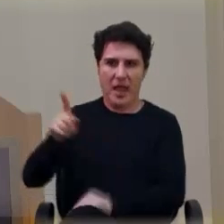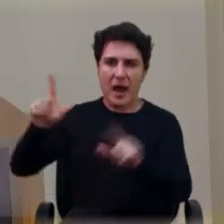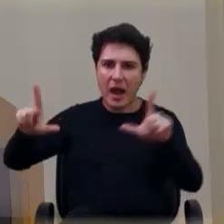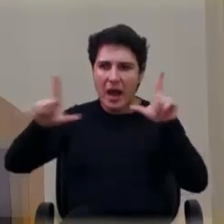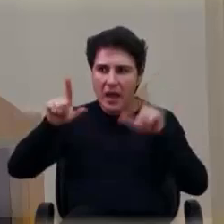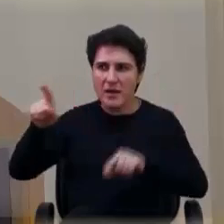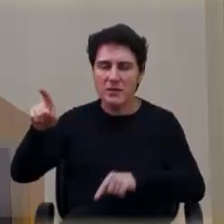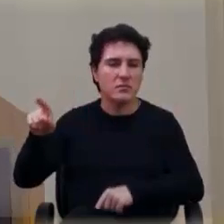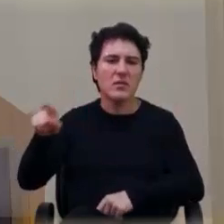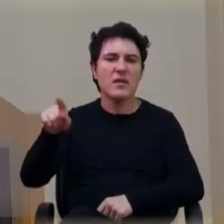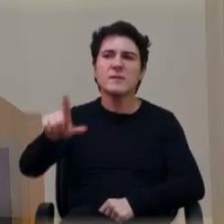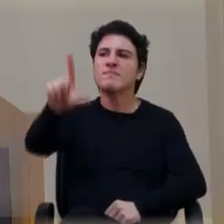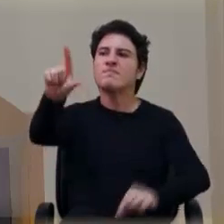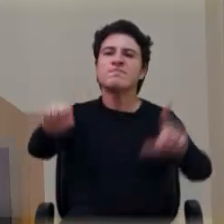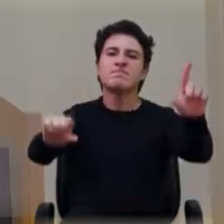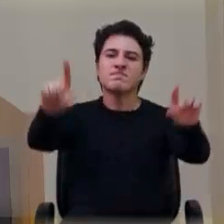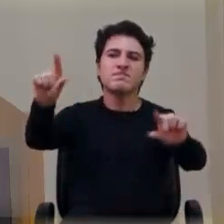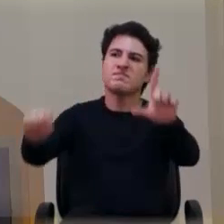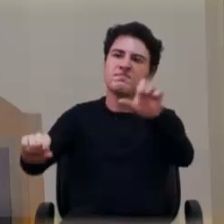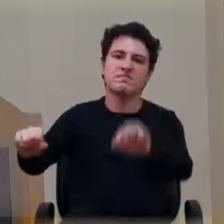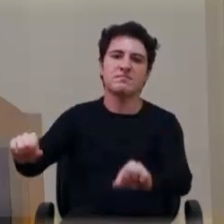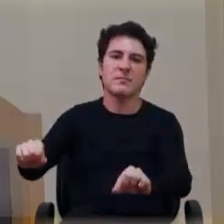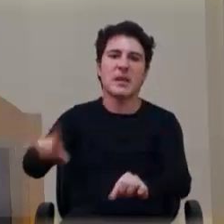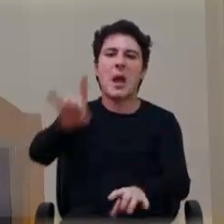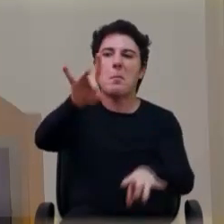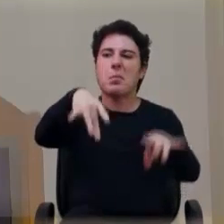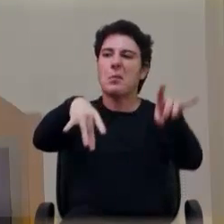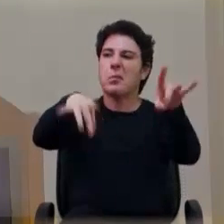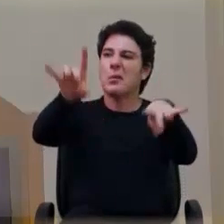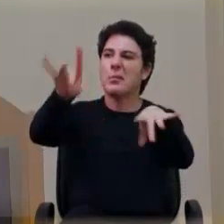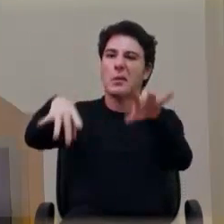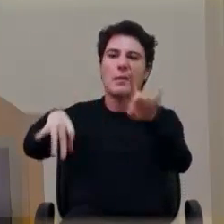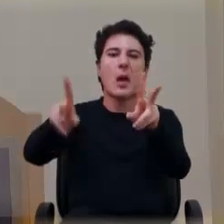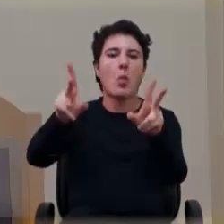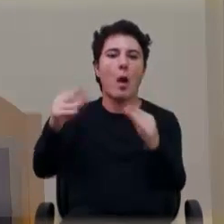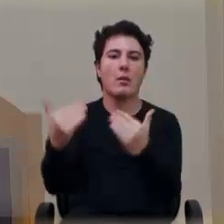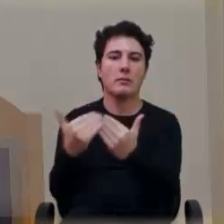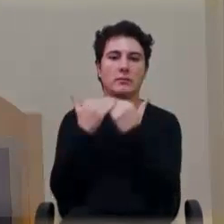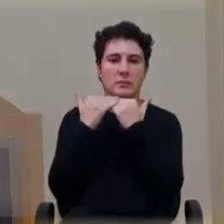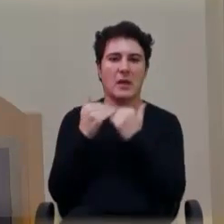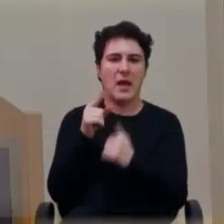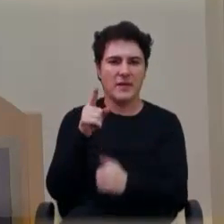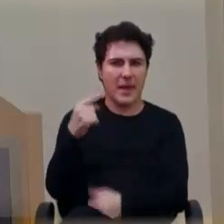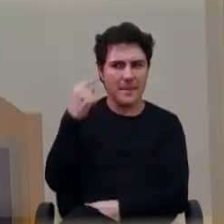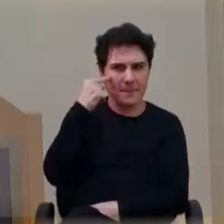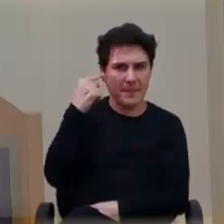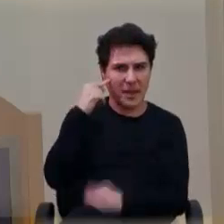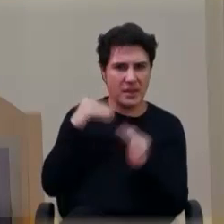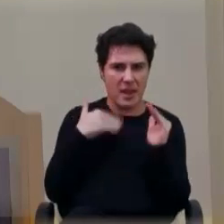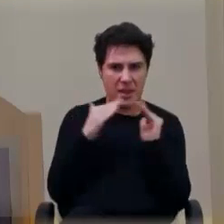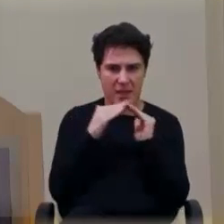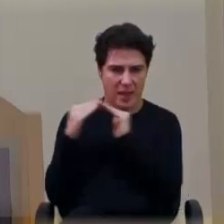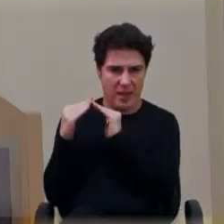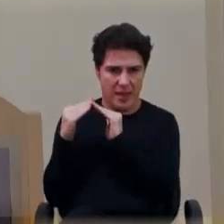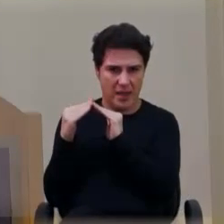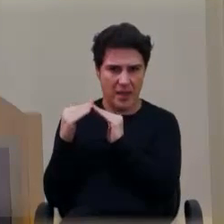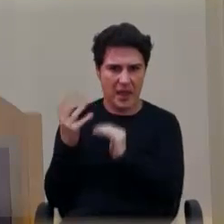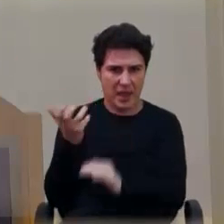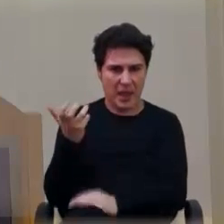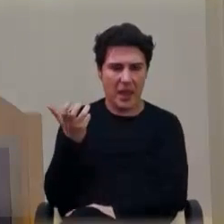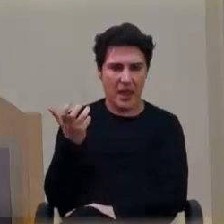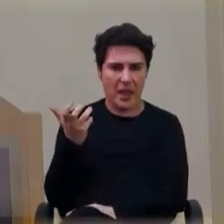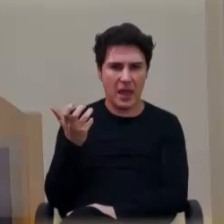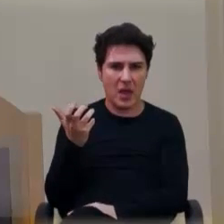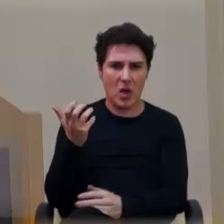vocês estão pequenos do tamanho dos ataques que vocês fazem a nossa vocês querem me confundir com seu vizinho e me atirar